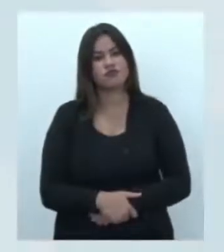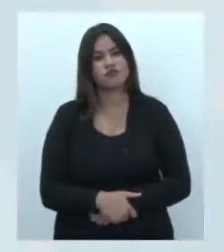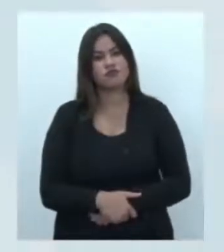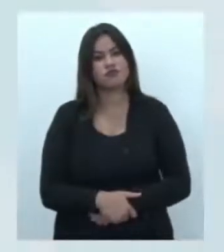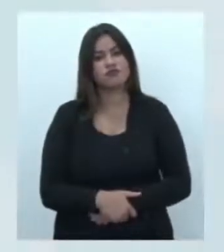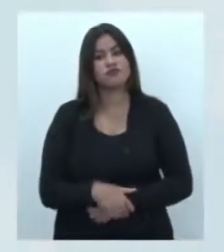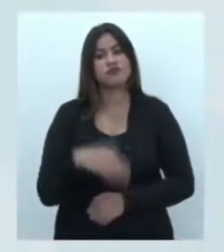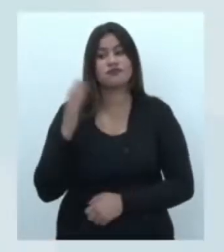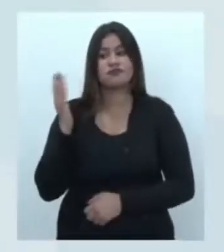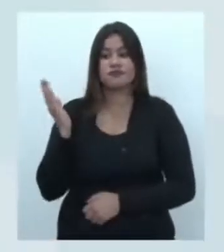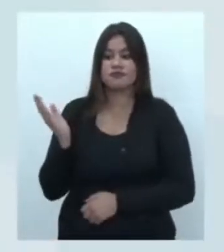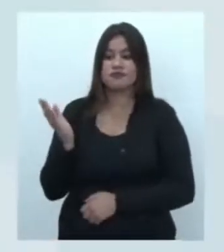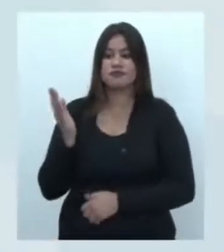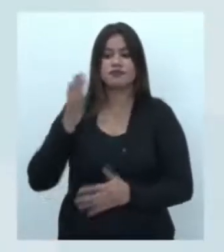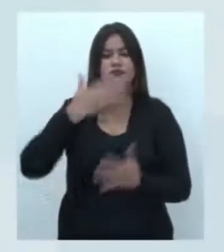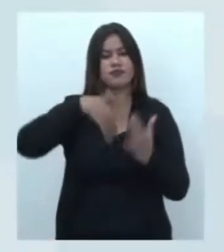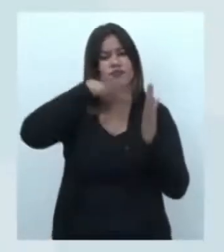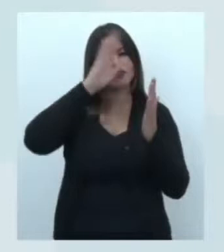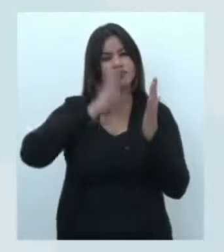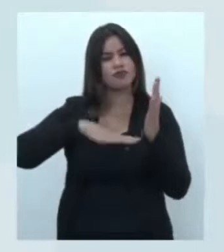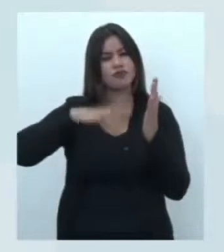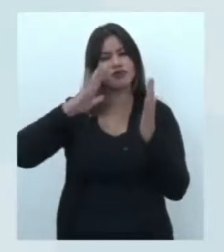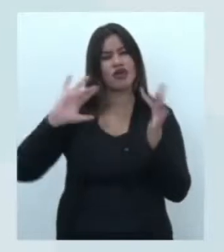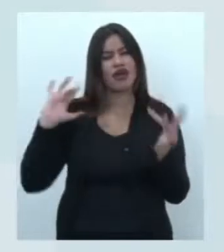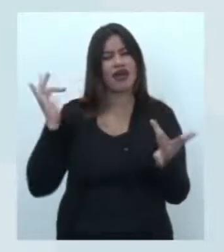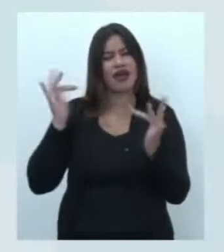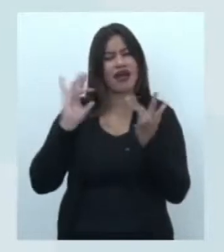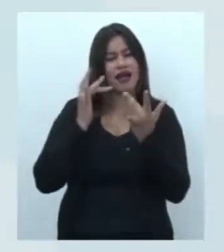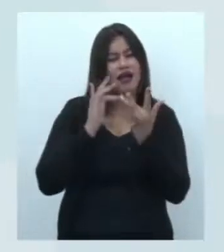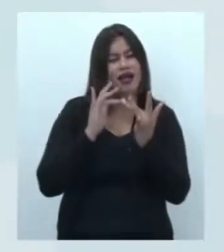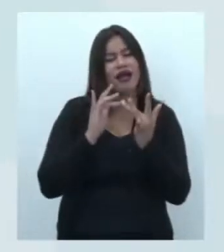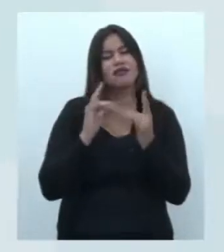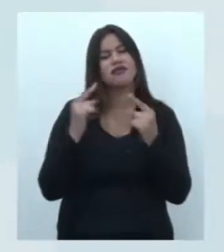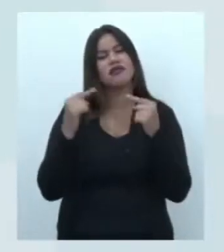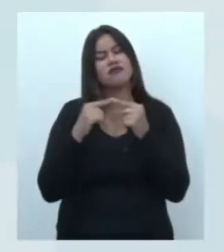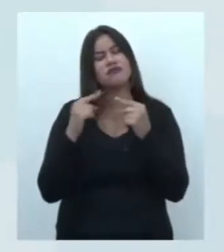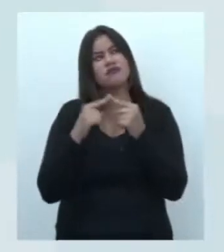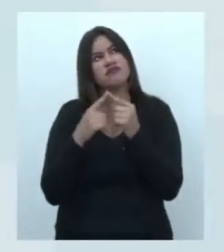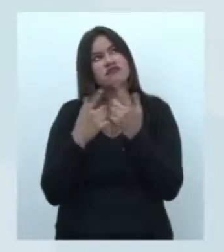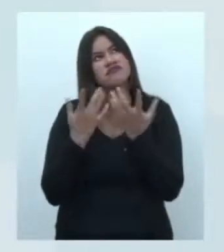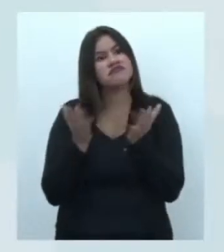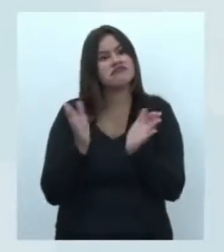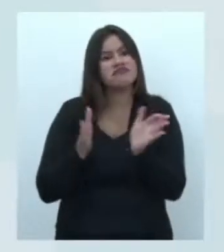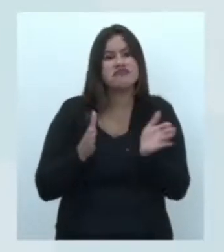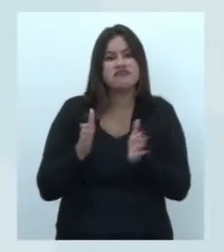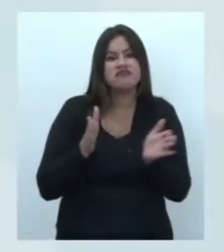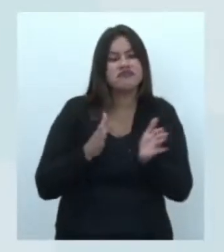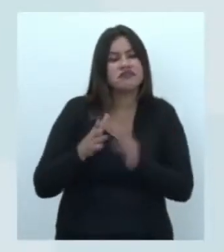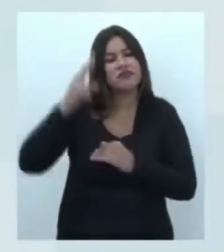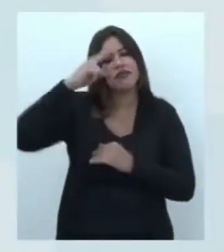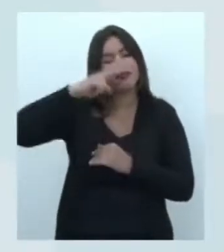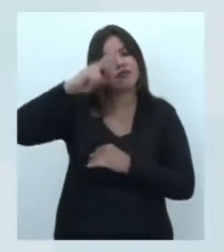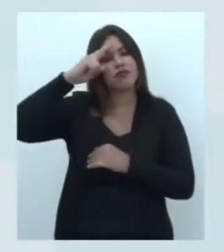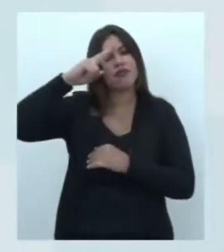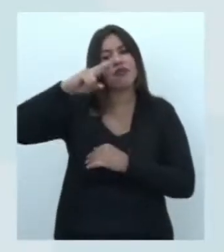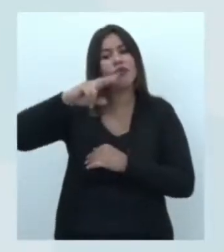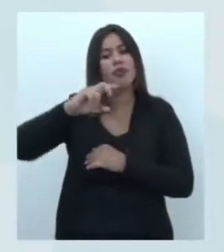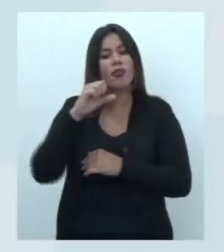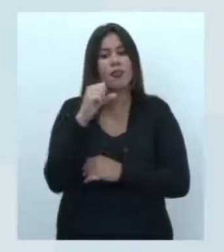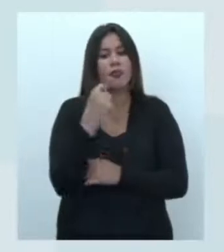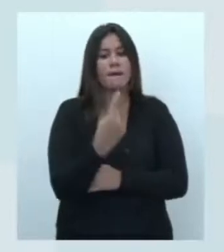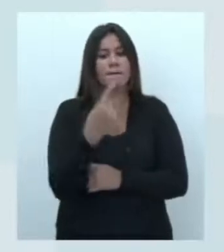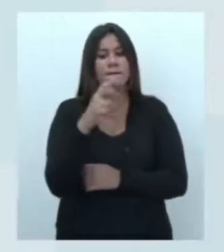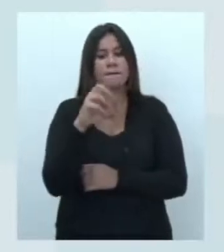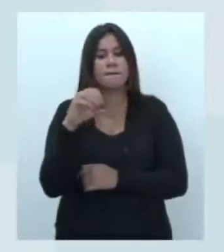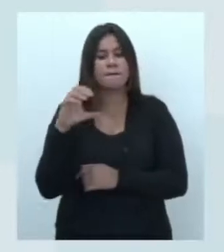Essa é uma imagem, é uma pintura muito clássica, né? Que remete a uma fase da história que é o período de